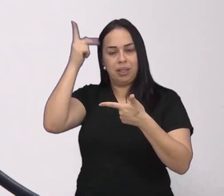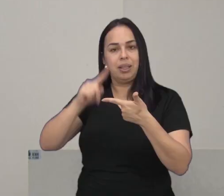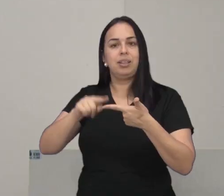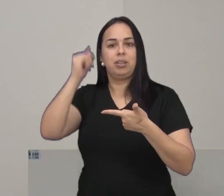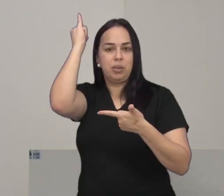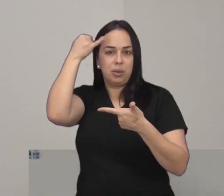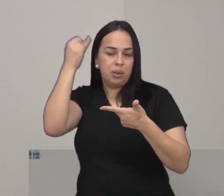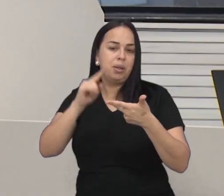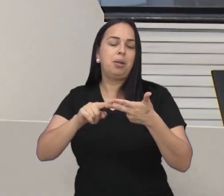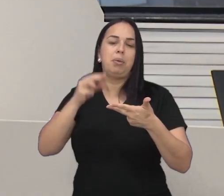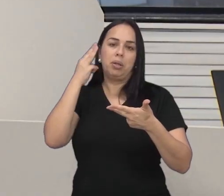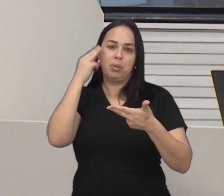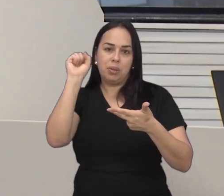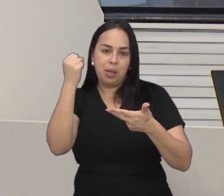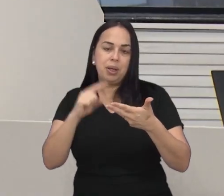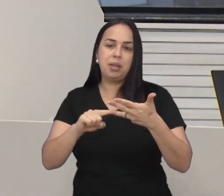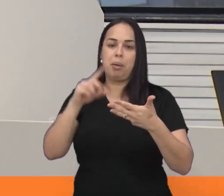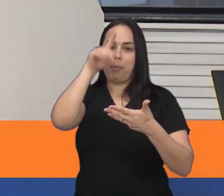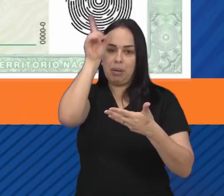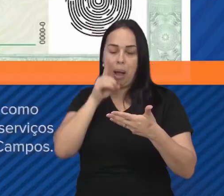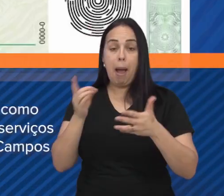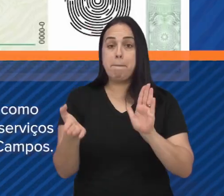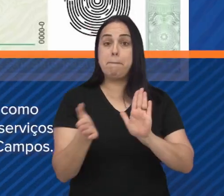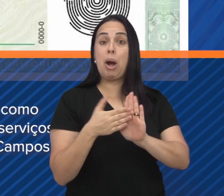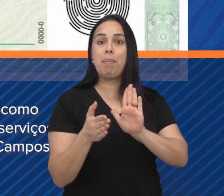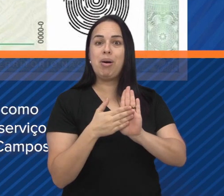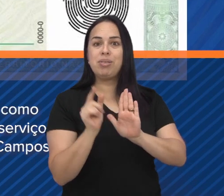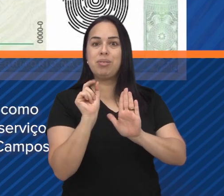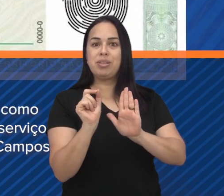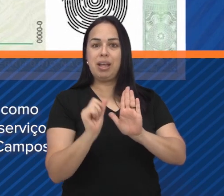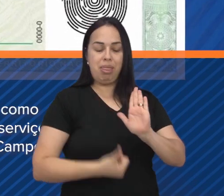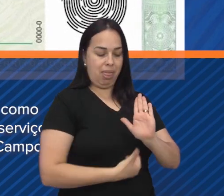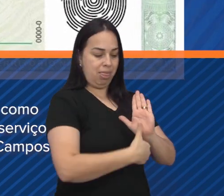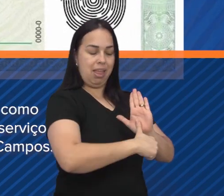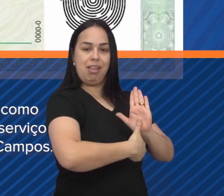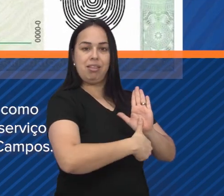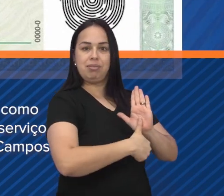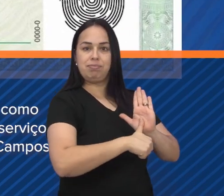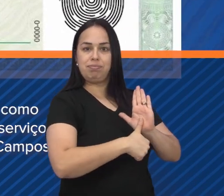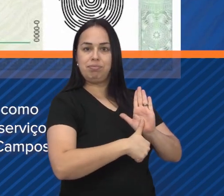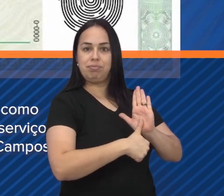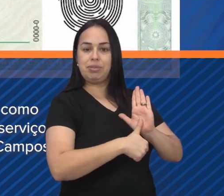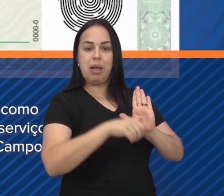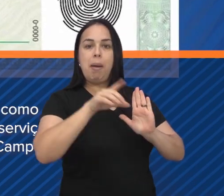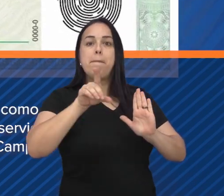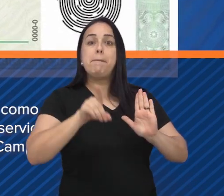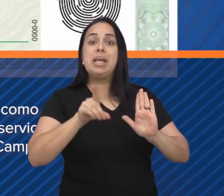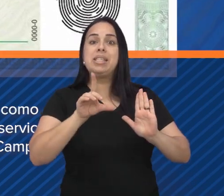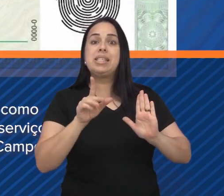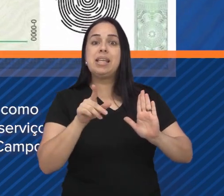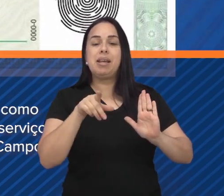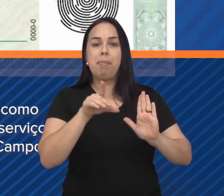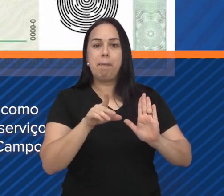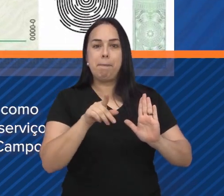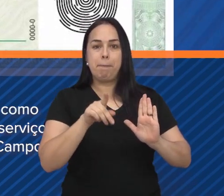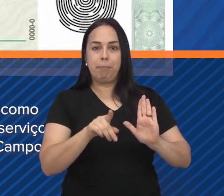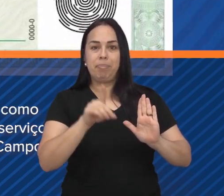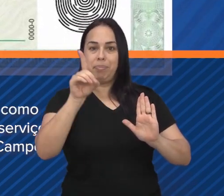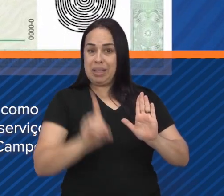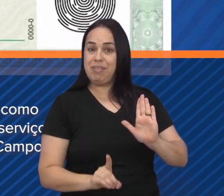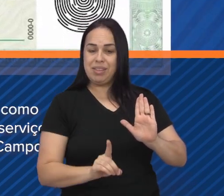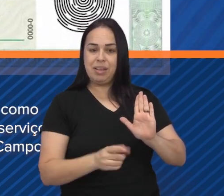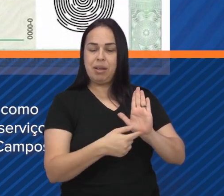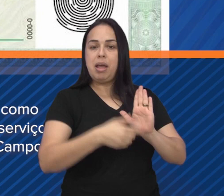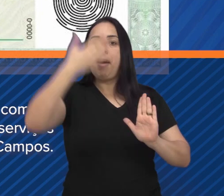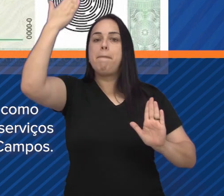Cláudio, Dulce Rita e Marcão da Academia. Uma das propostas garante a apresentação da carteira PCD como comprovação